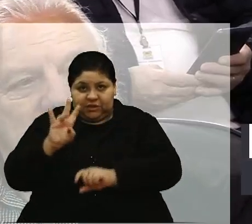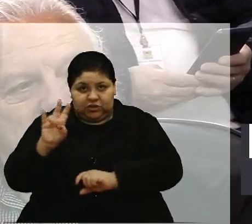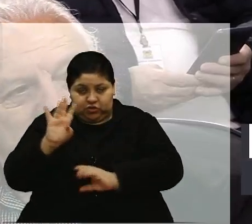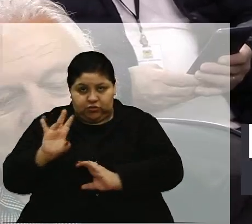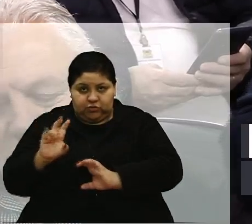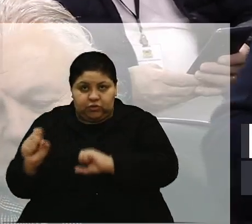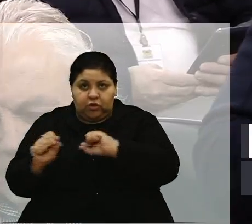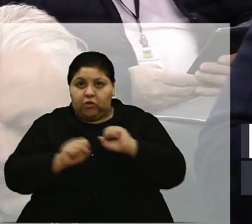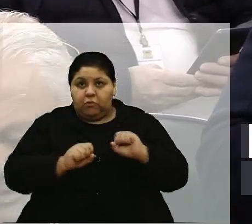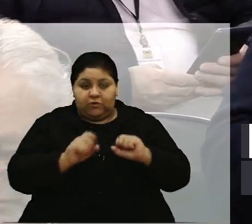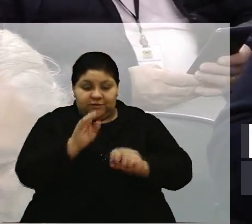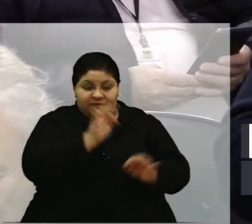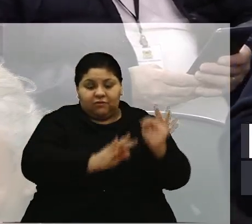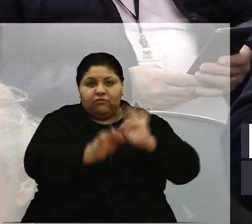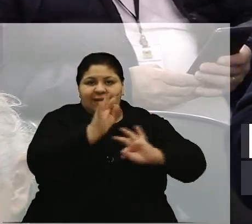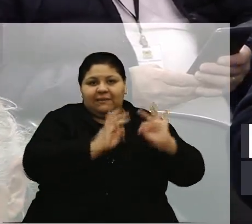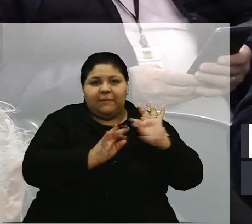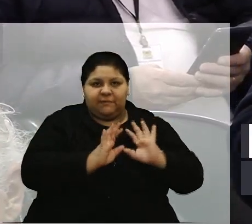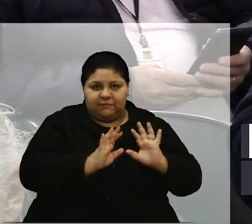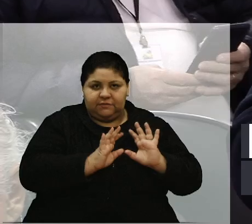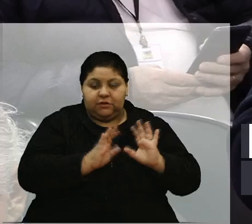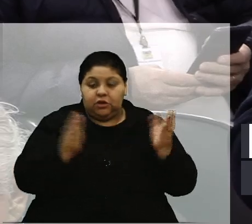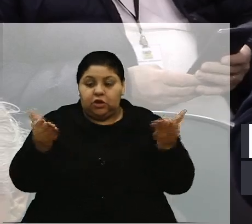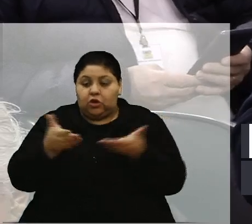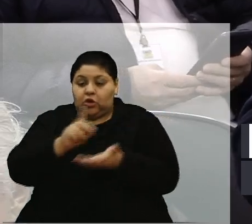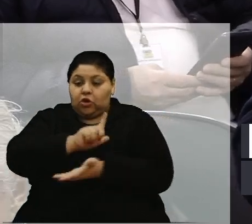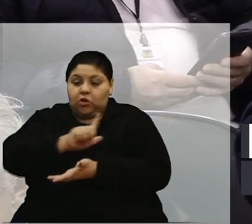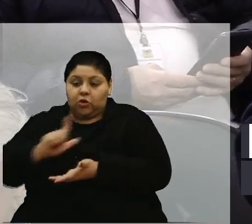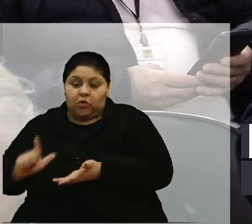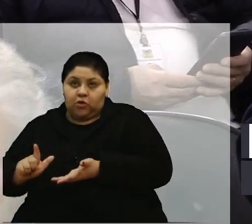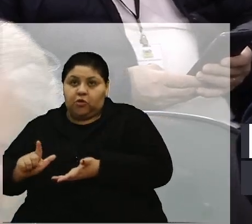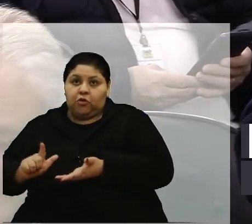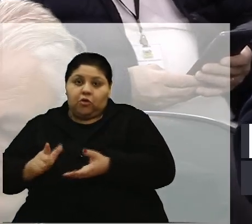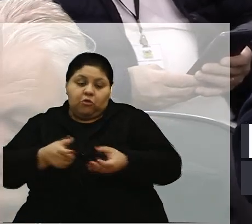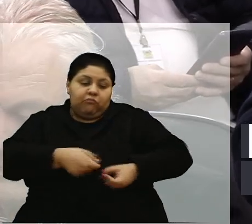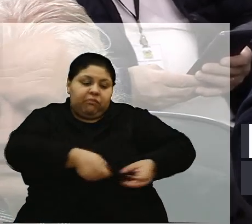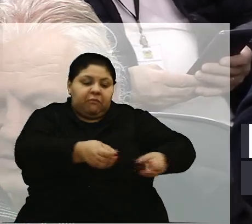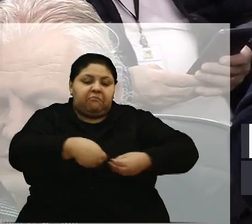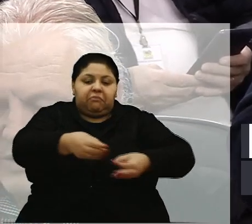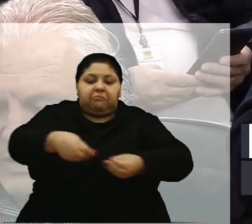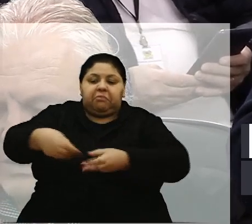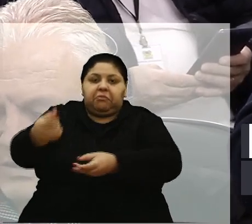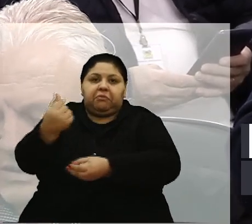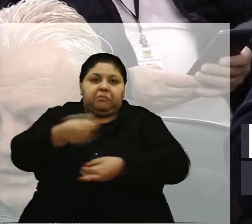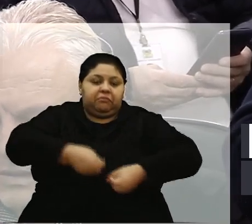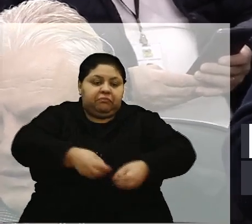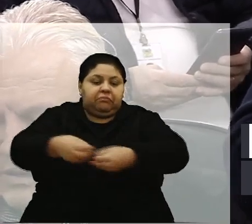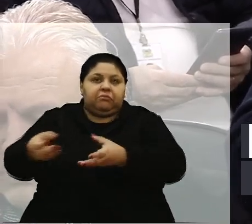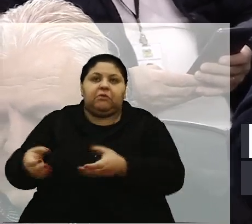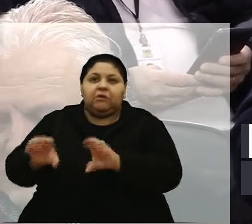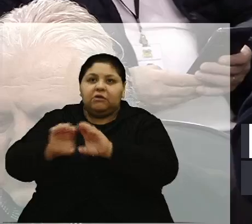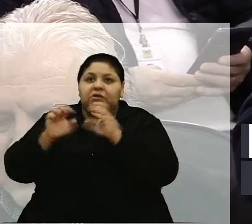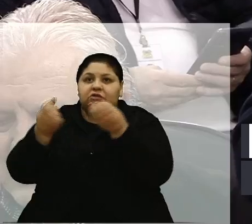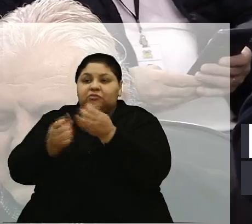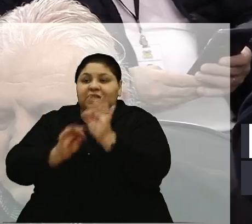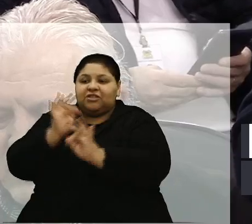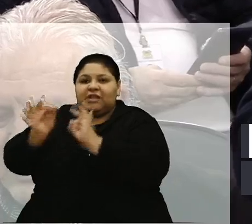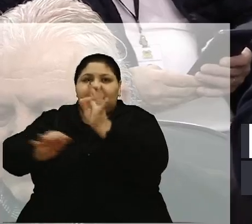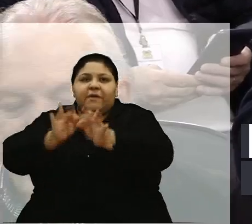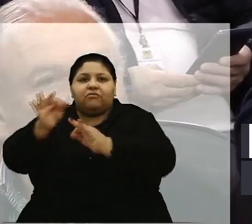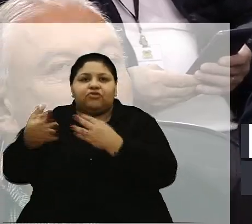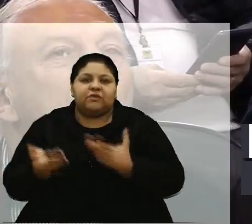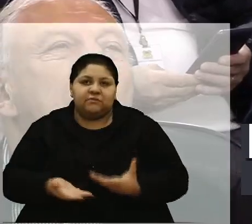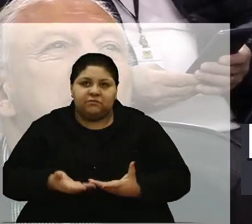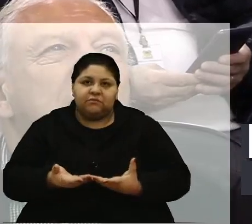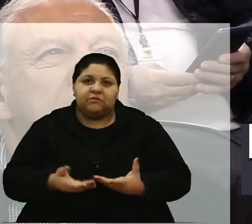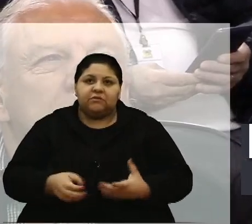você possa fazer um tratamento. Hoje o governo está despejando dinheiro nessas comunidades terapêuticas